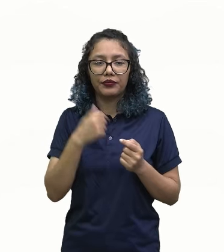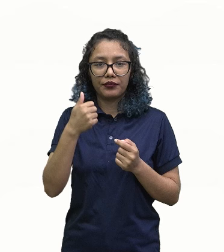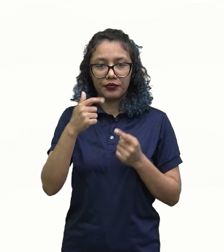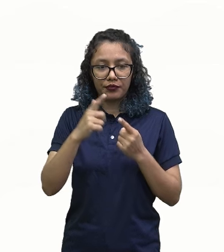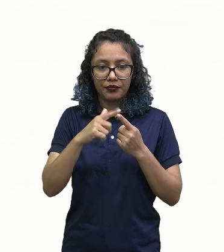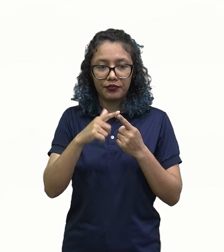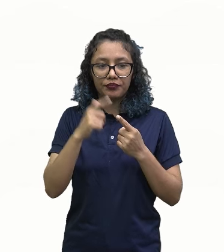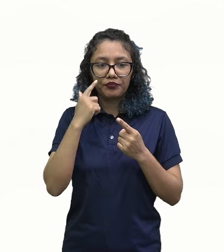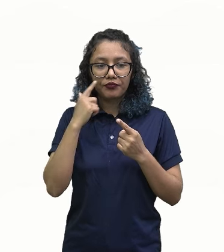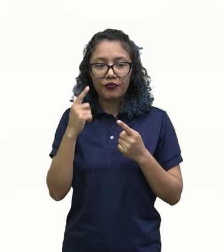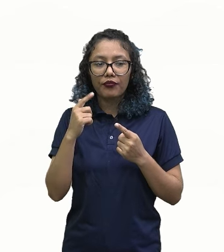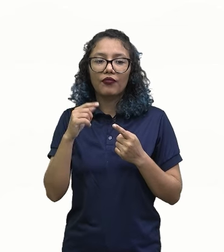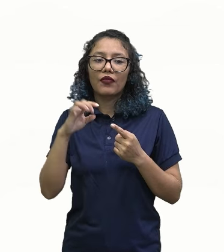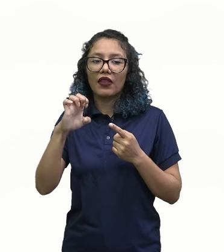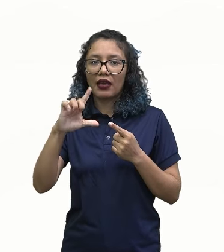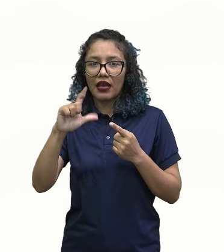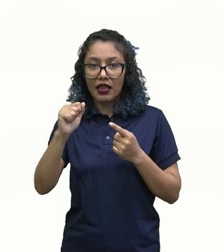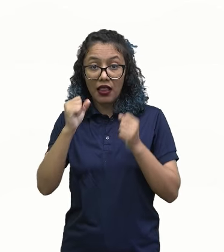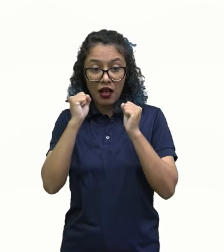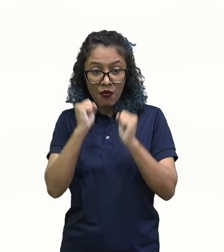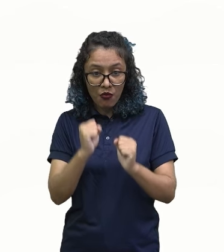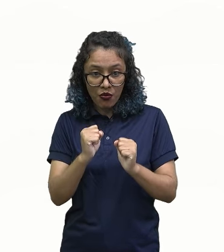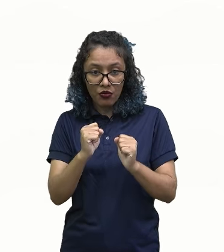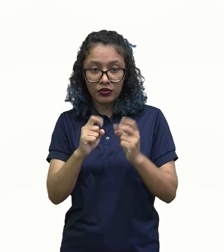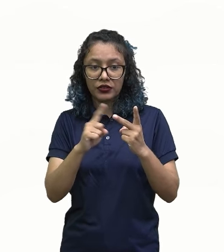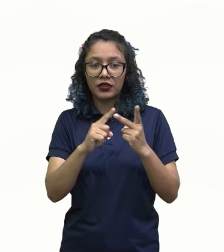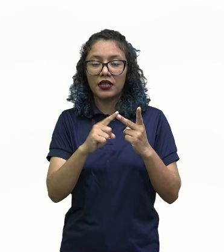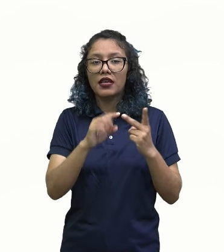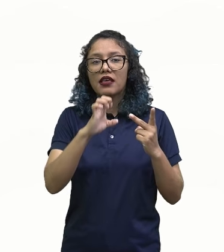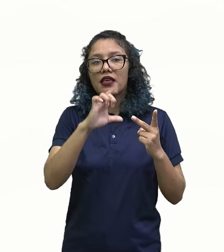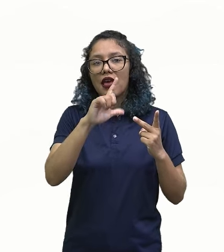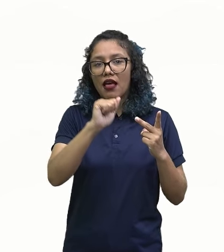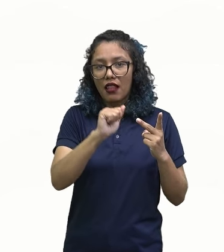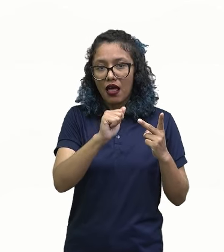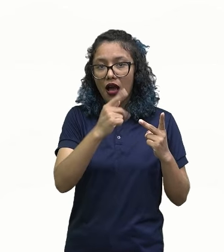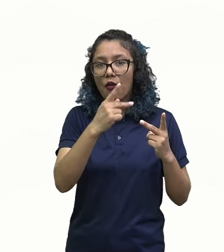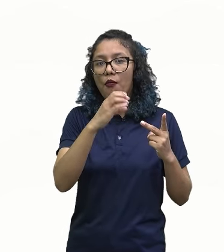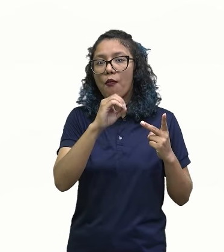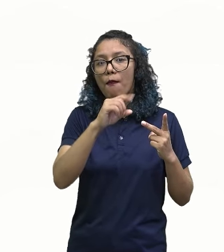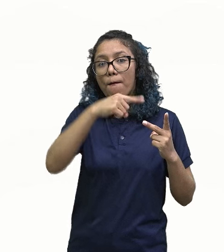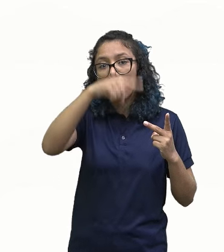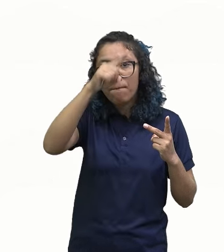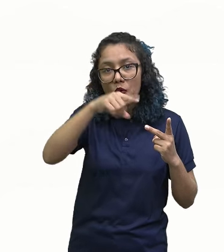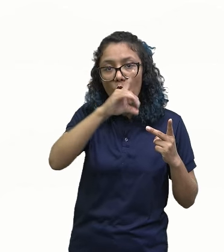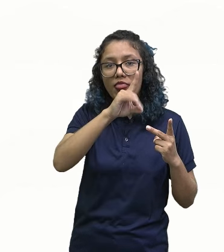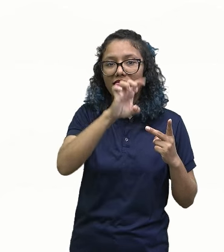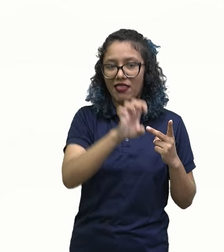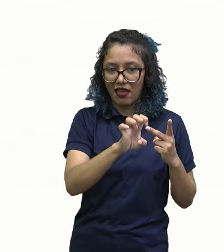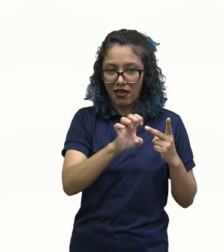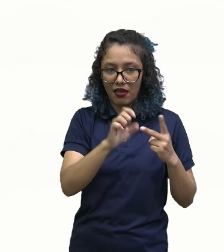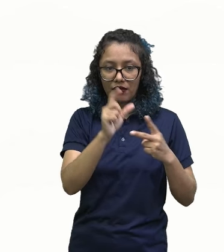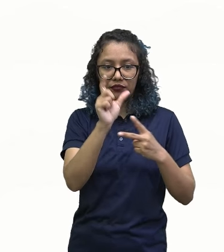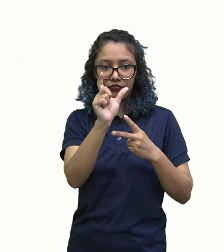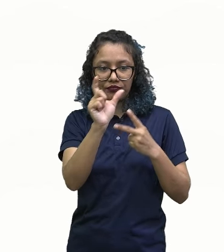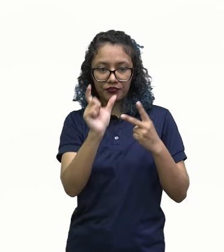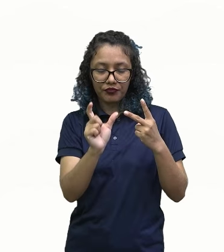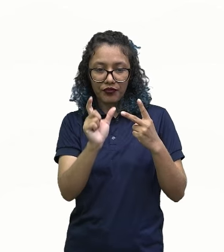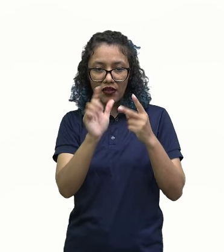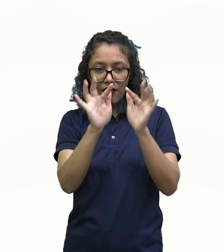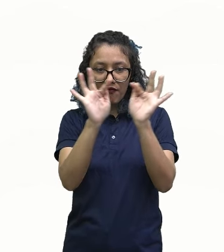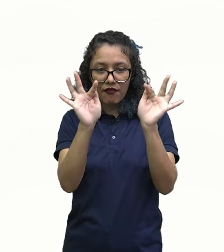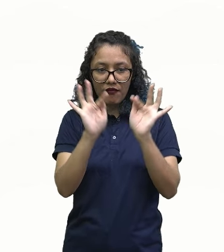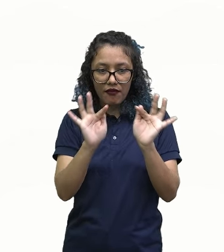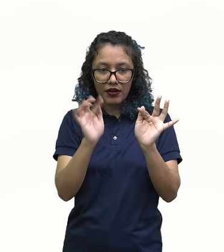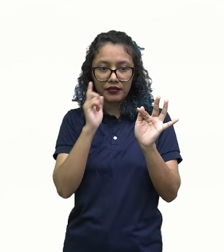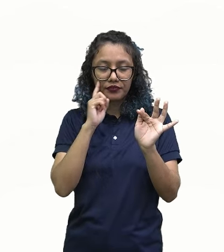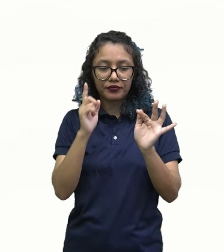Ela pode e depois nós temos ela pôde. Perceba que neste caso eu não